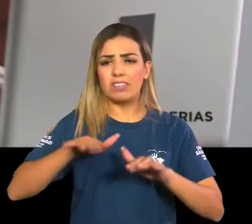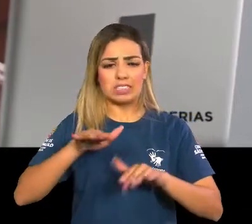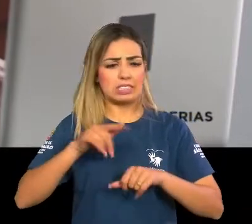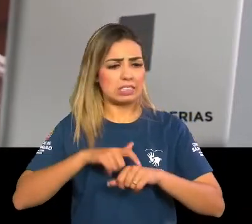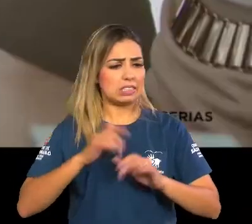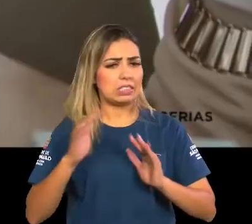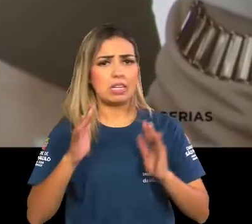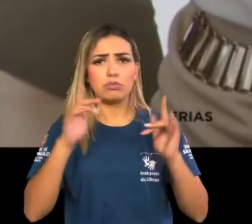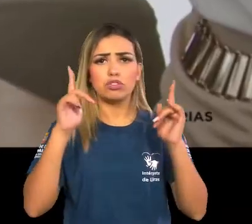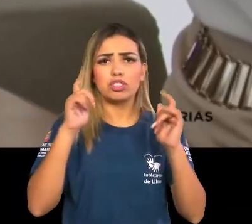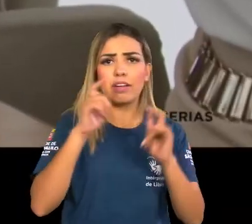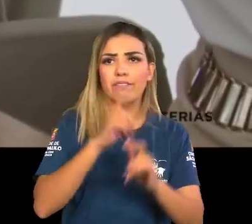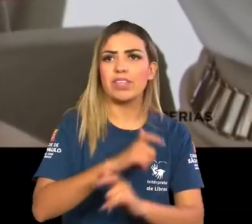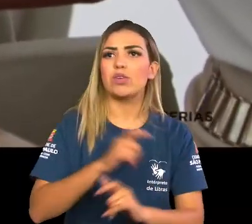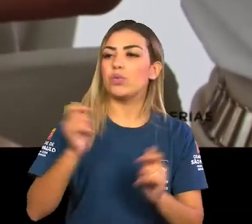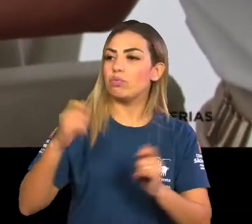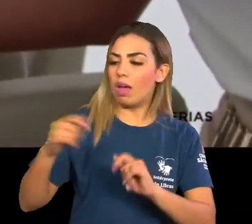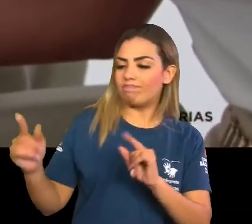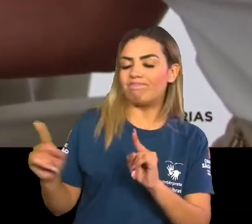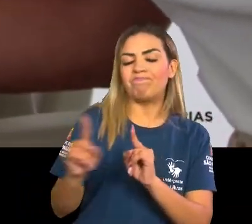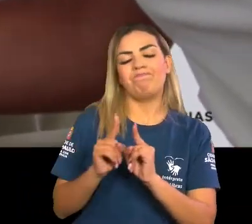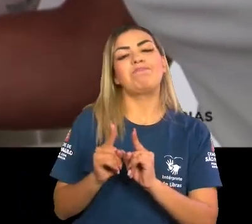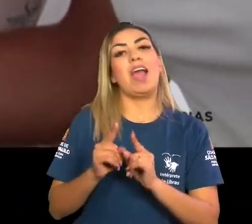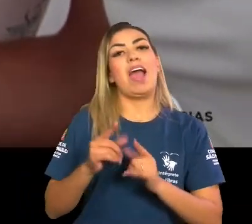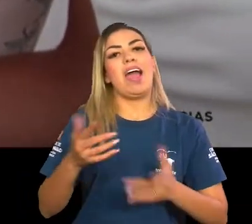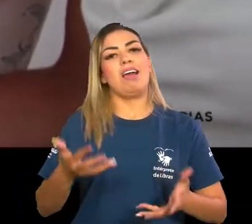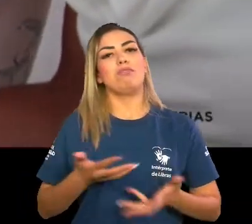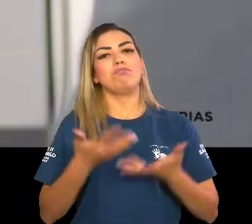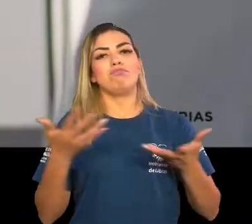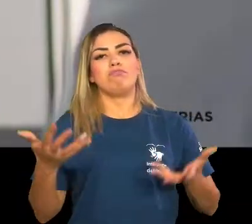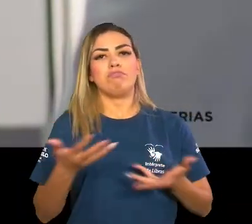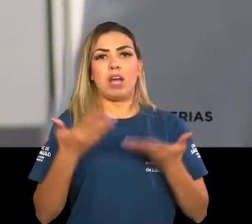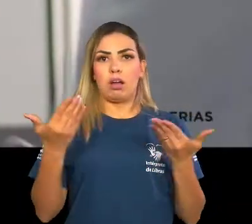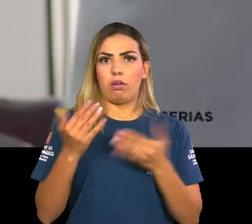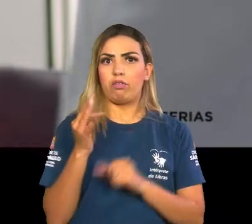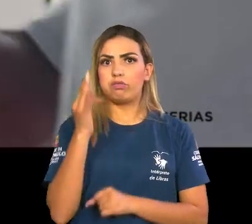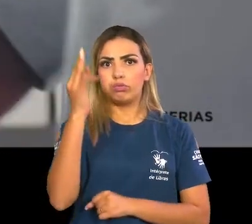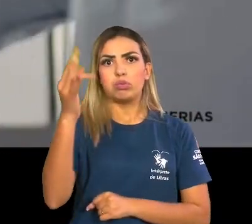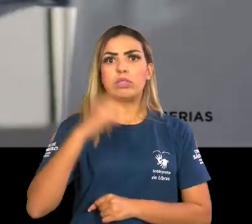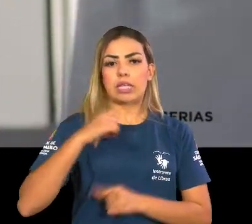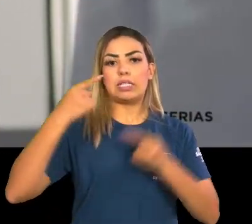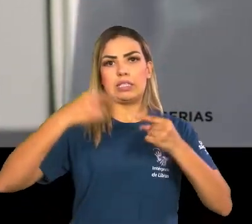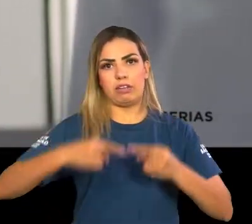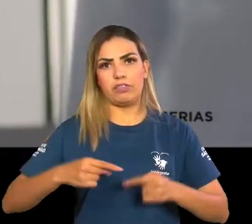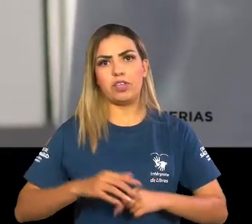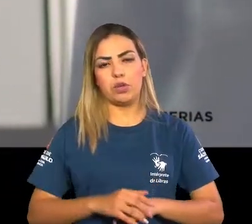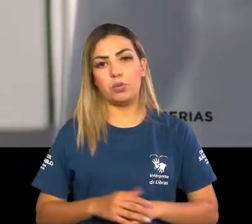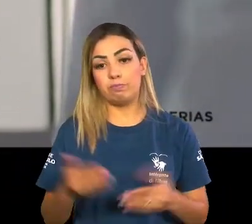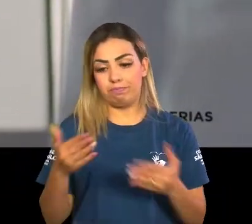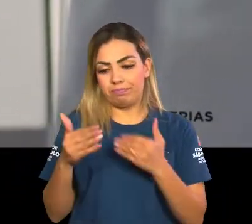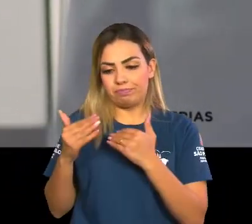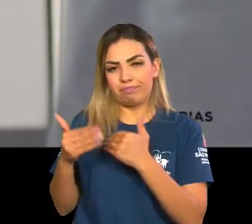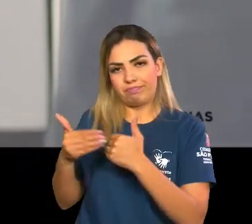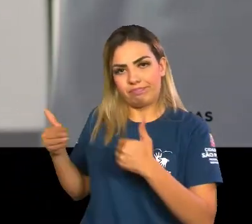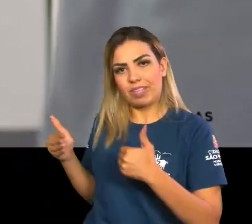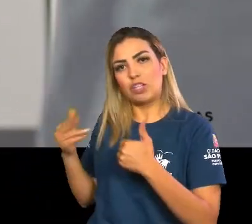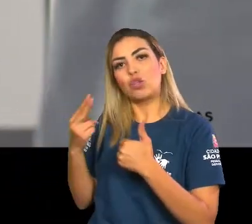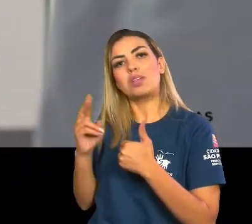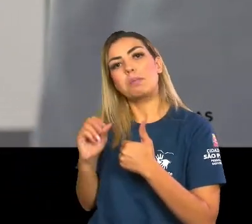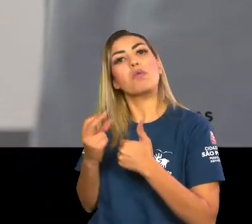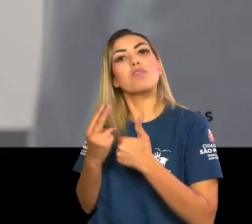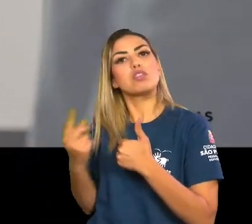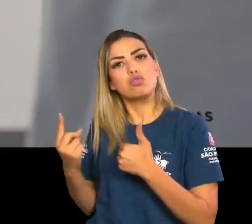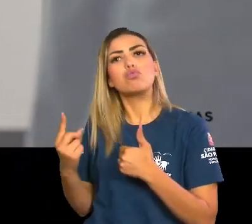desafiadores, onde o futuro se reinventa a cada minuto. Em 2021, a Casa Hunter fechou parcerias importantíssimas